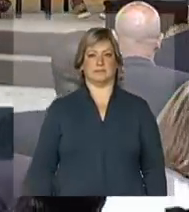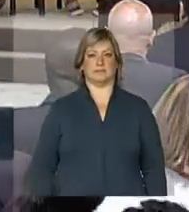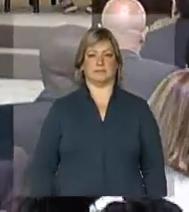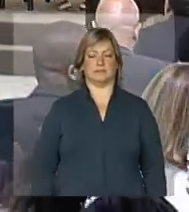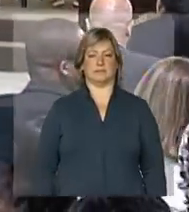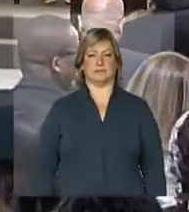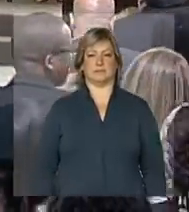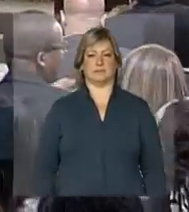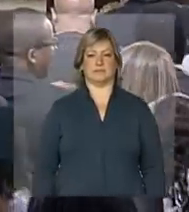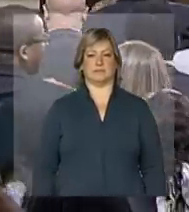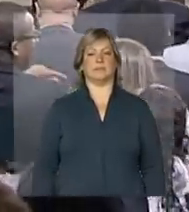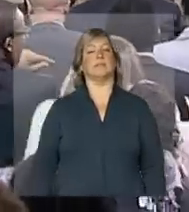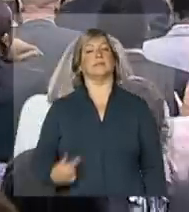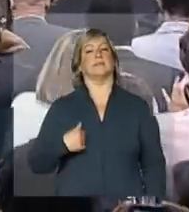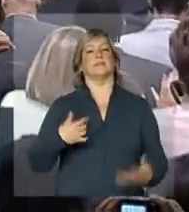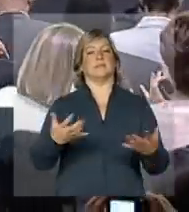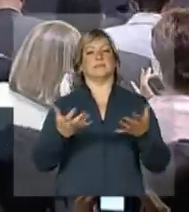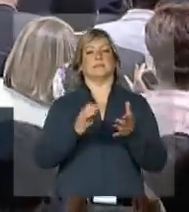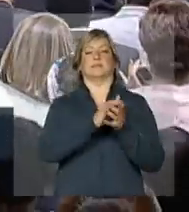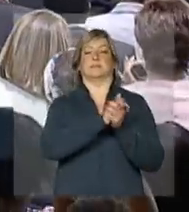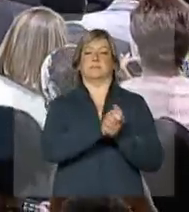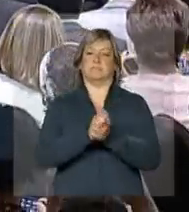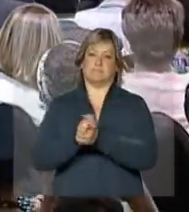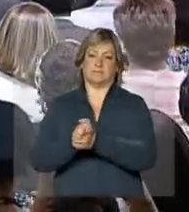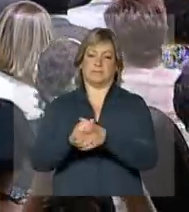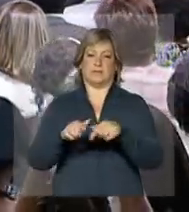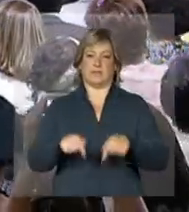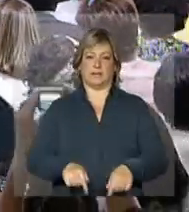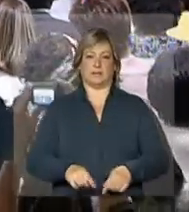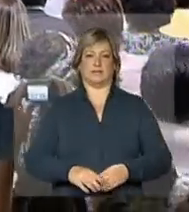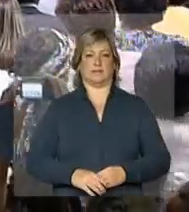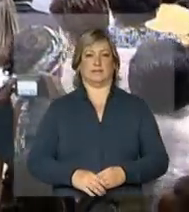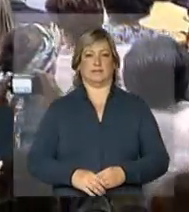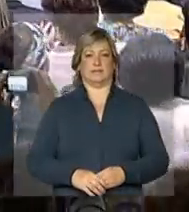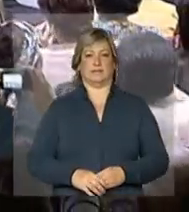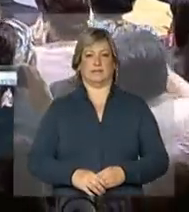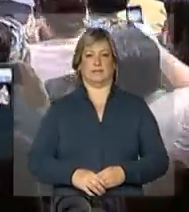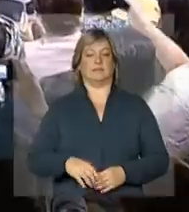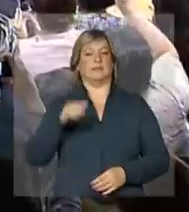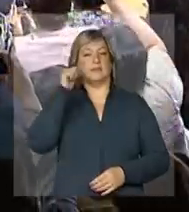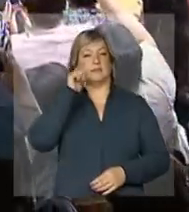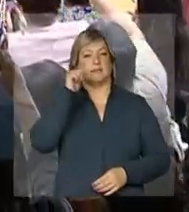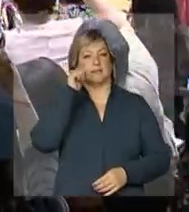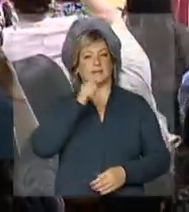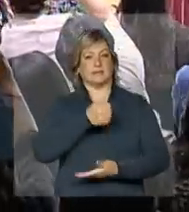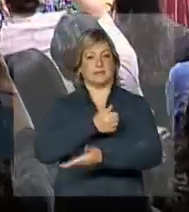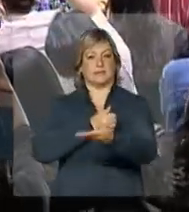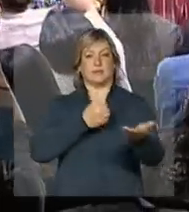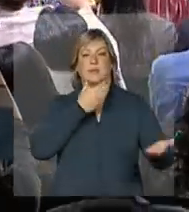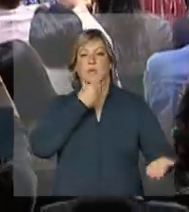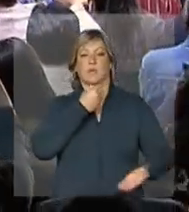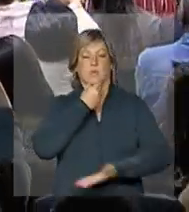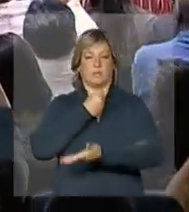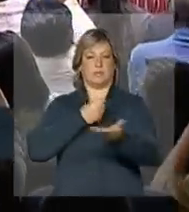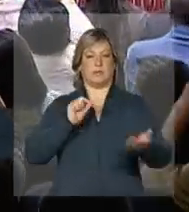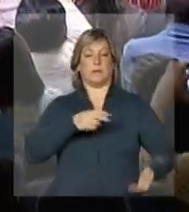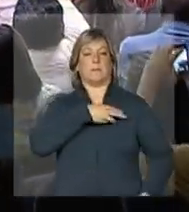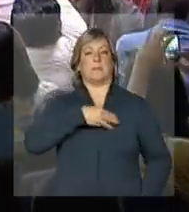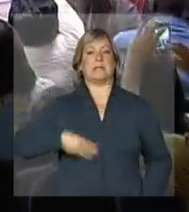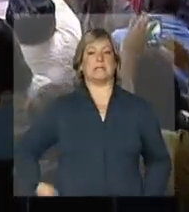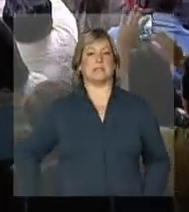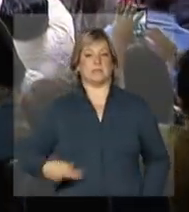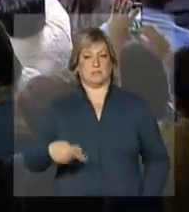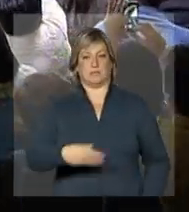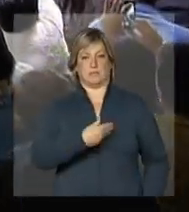República queria cumprimentar aqui as senhoras e os senhores ministros de